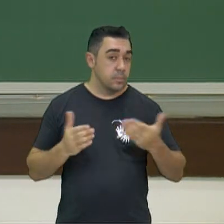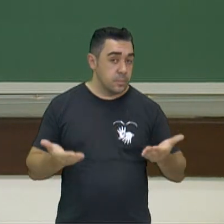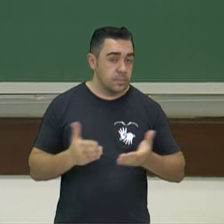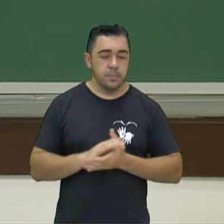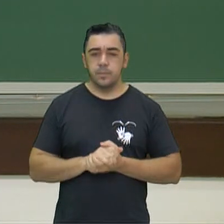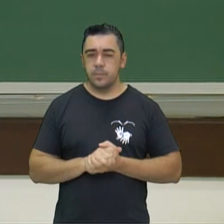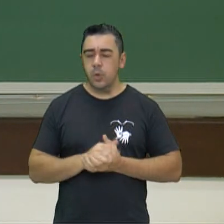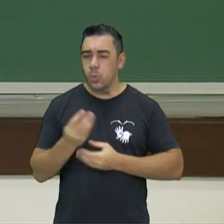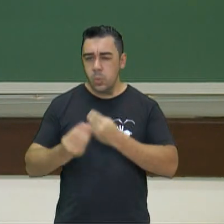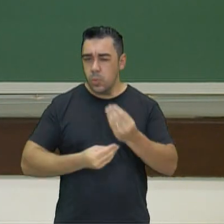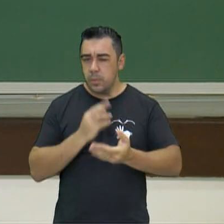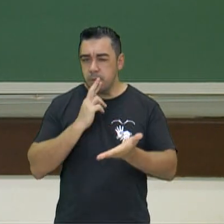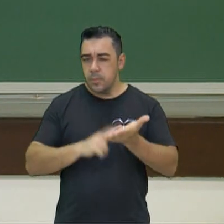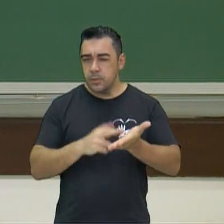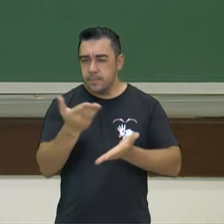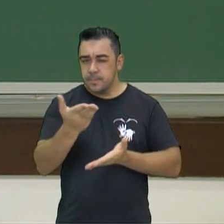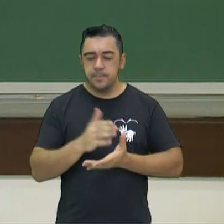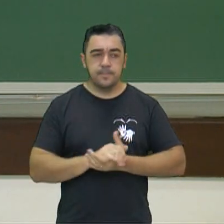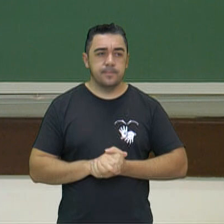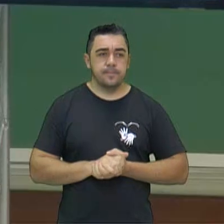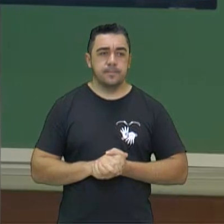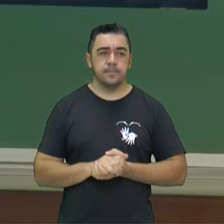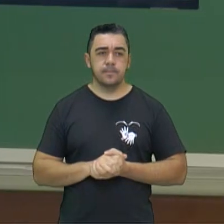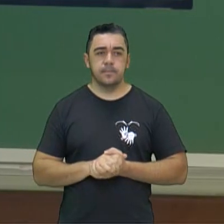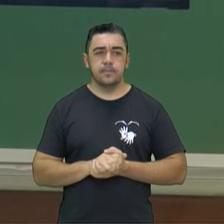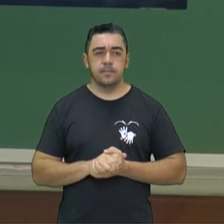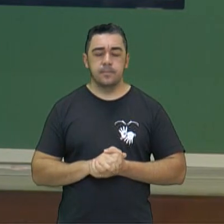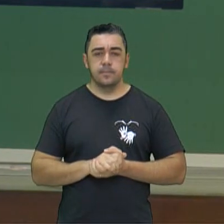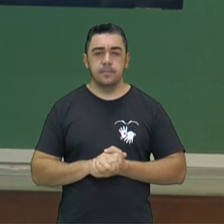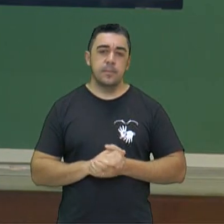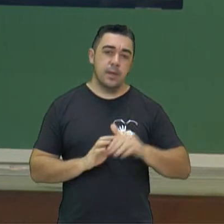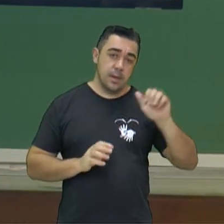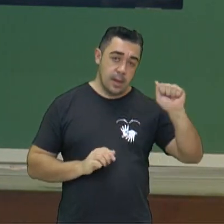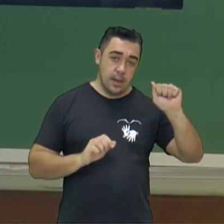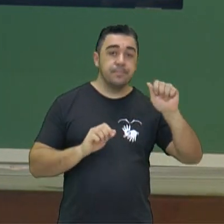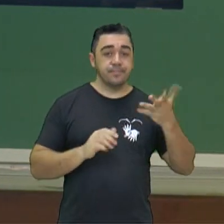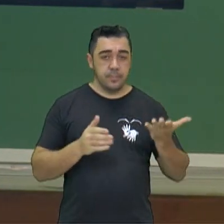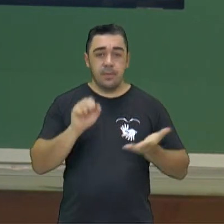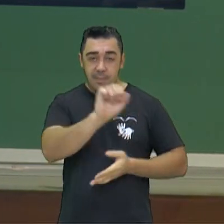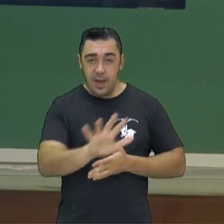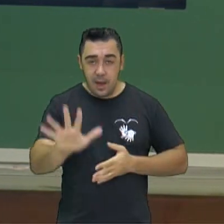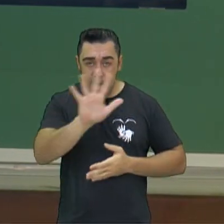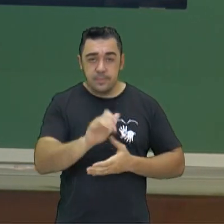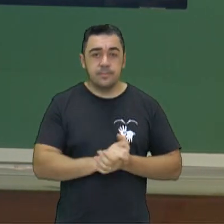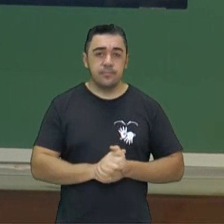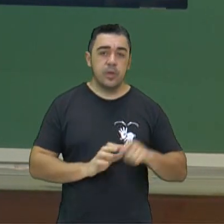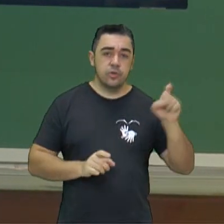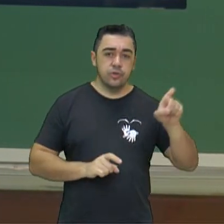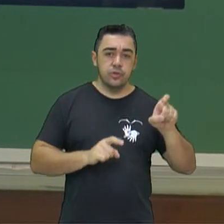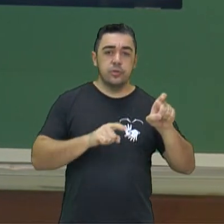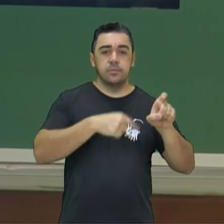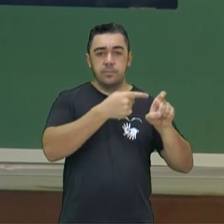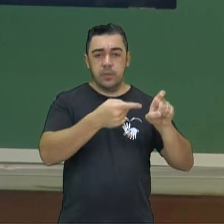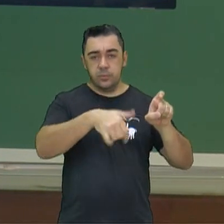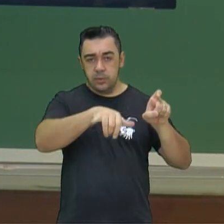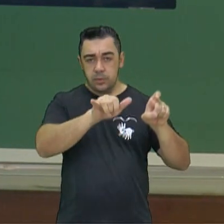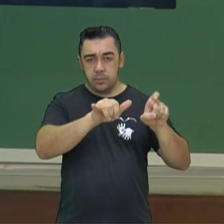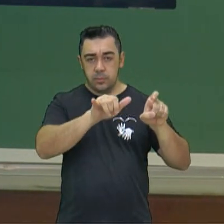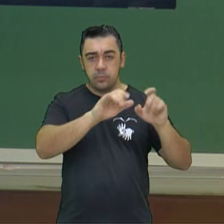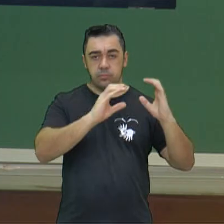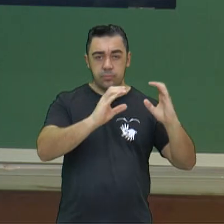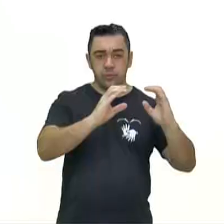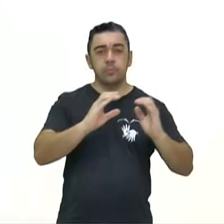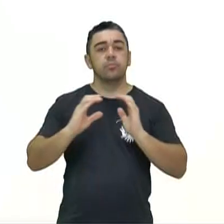Então, como é que ficou? Olha lá. A área dele, x menos y, x menos y,